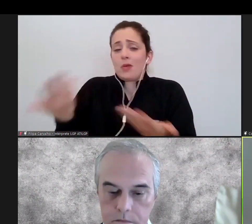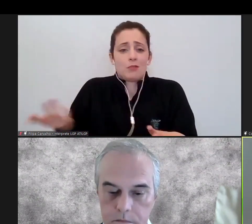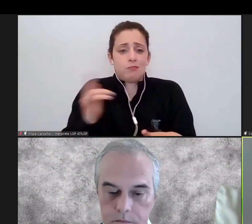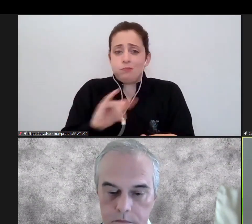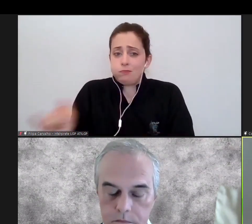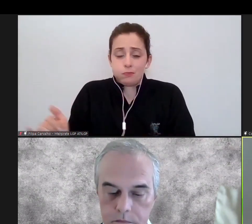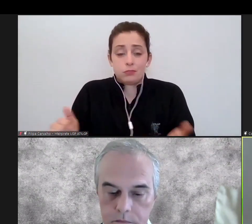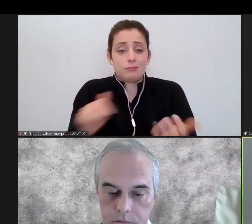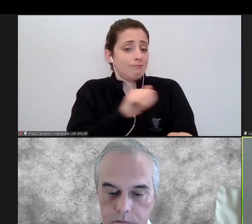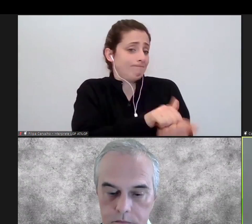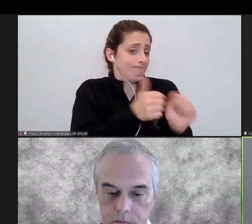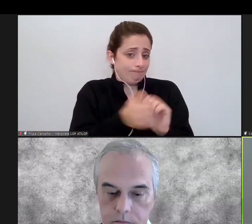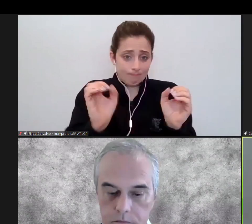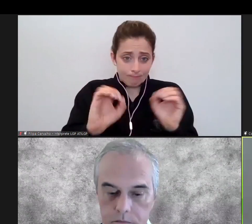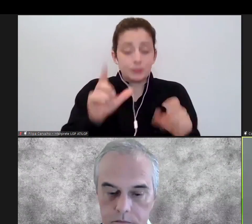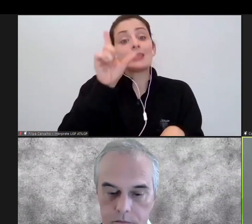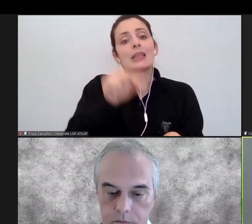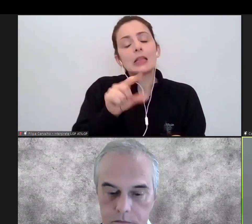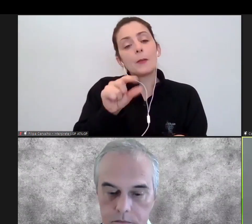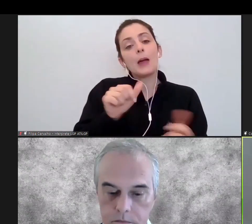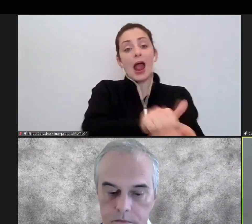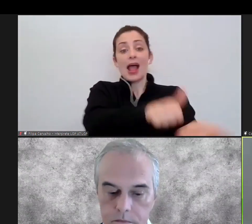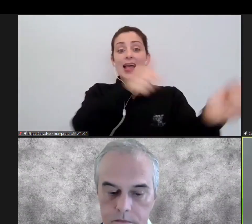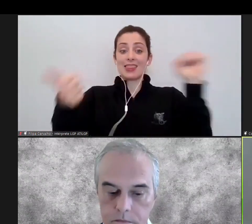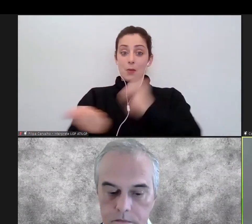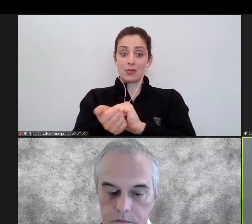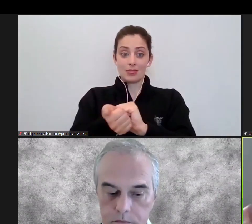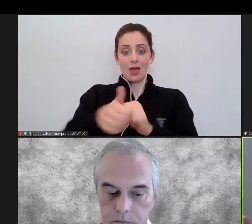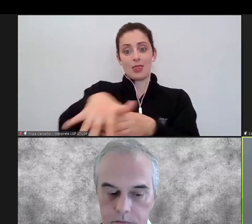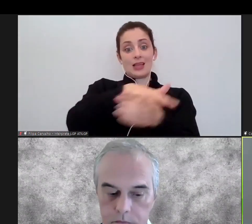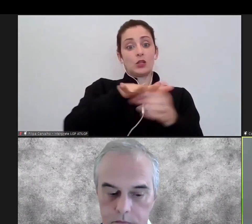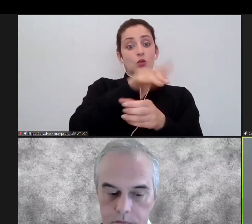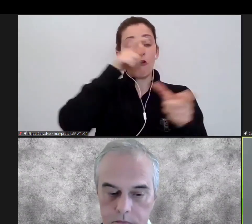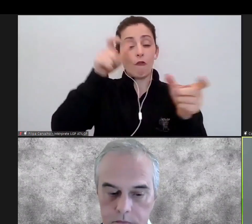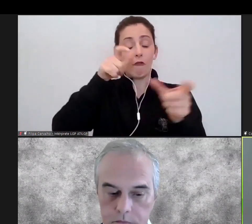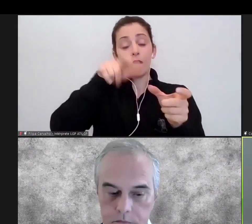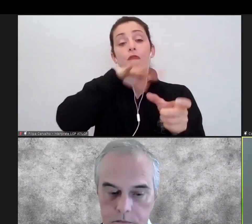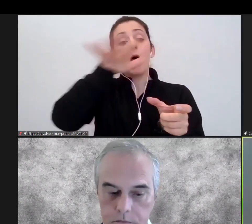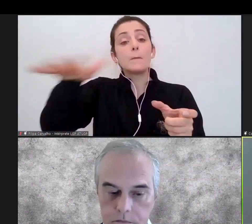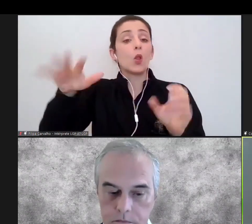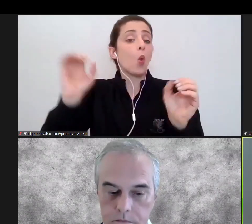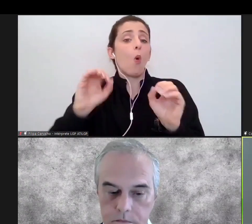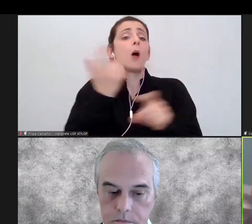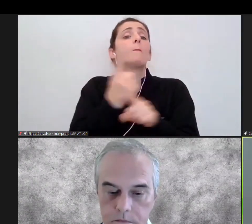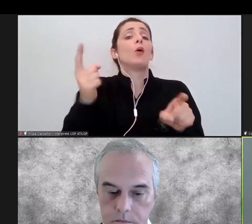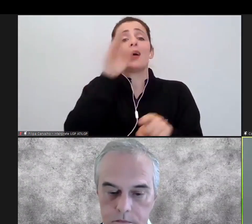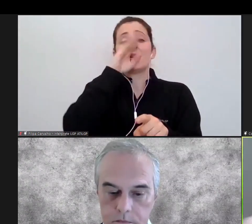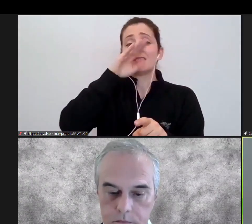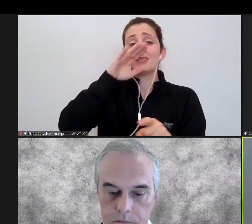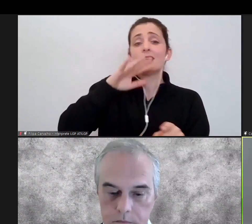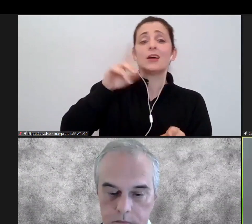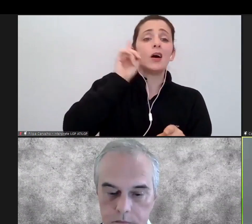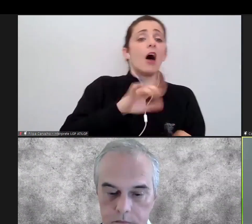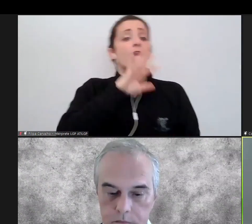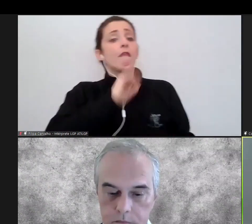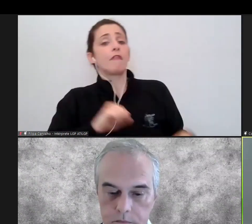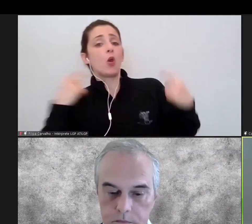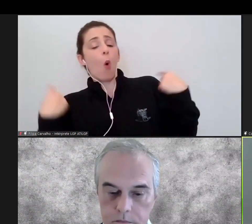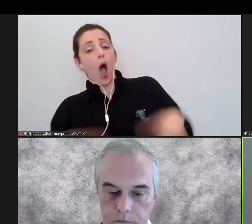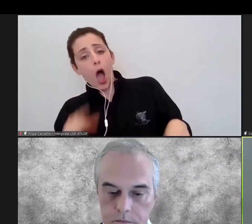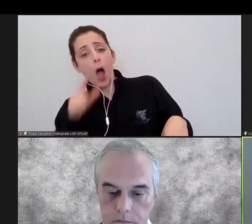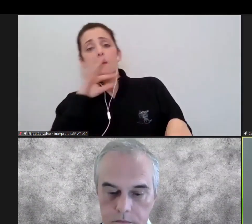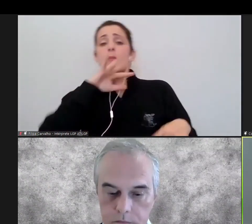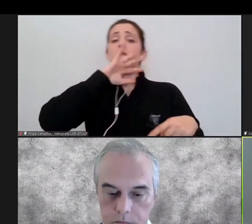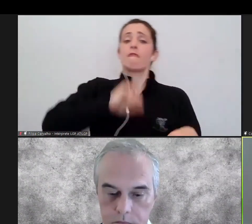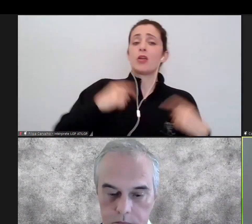as situações familiares das pessoas, não é, porque se eu tiver filhos nem sempre vou conseguir fazer formação num determinado horário e, portanto, é preciso sempre